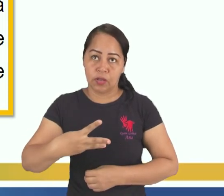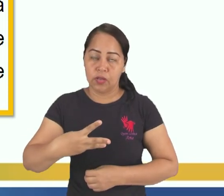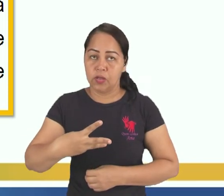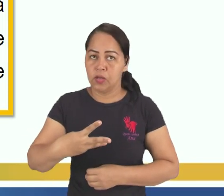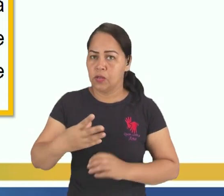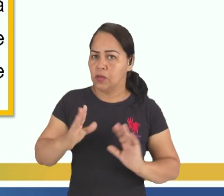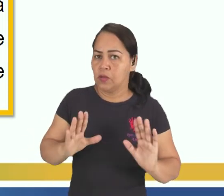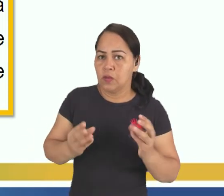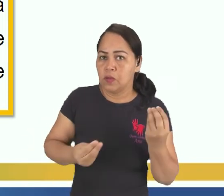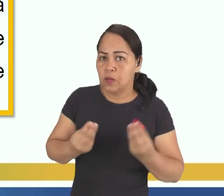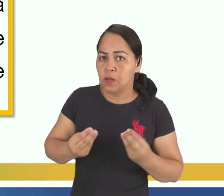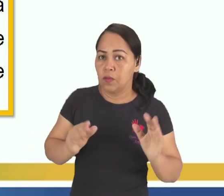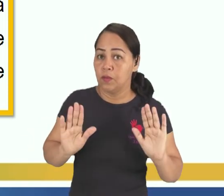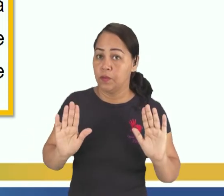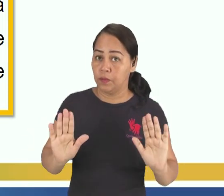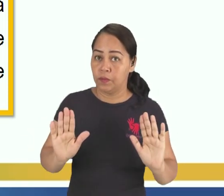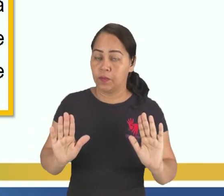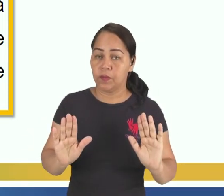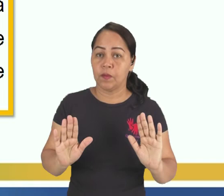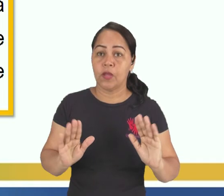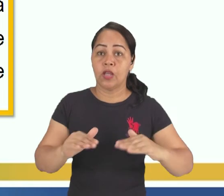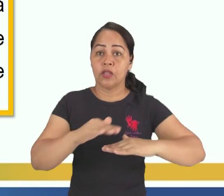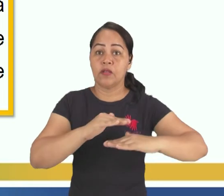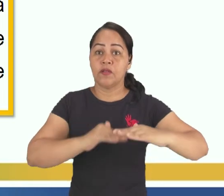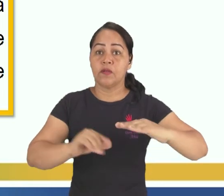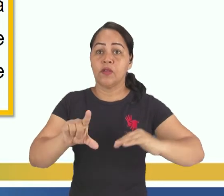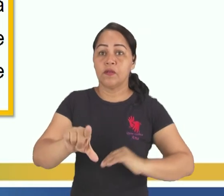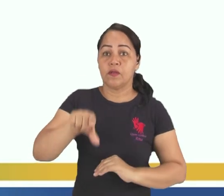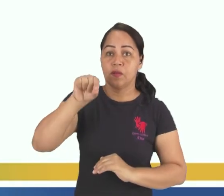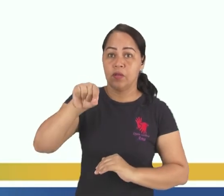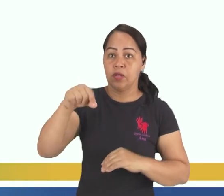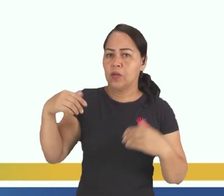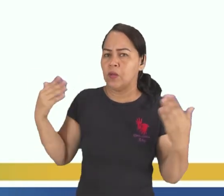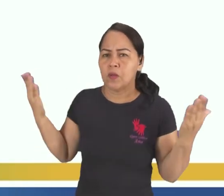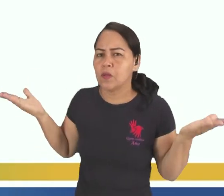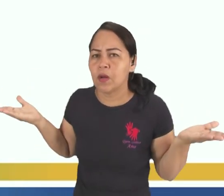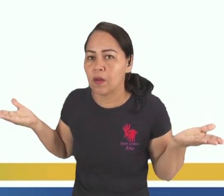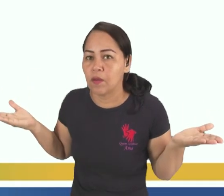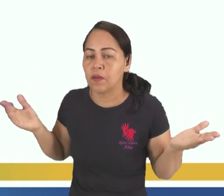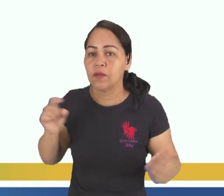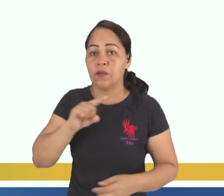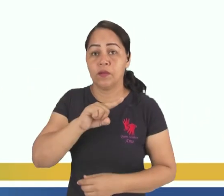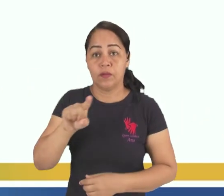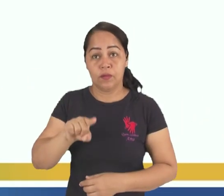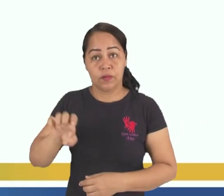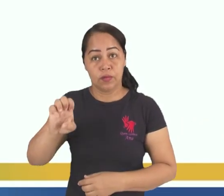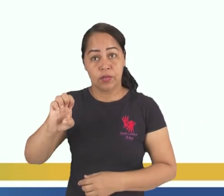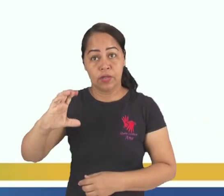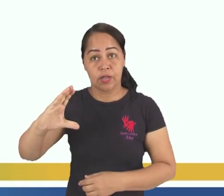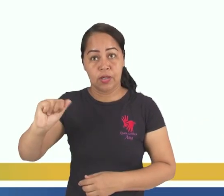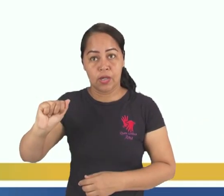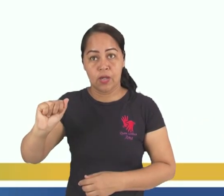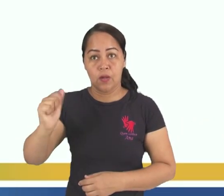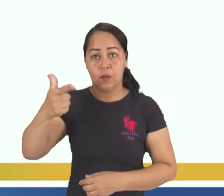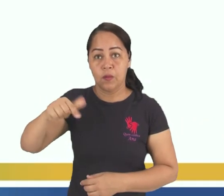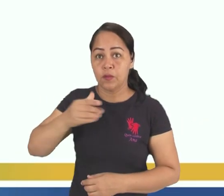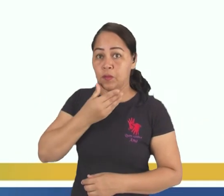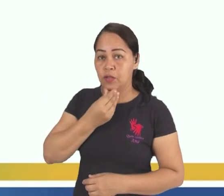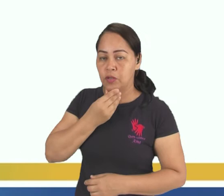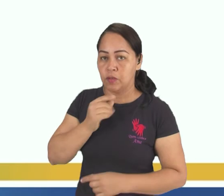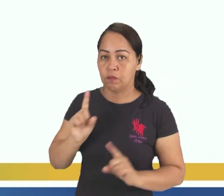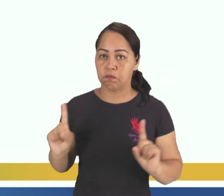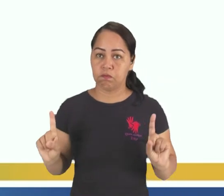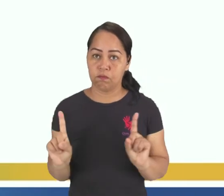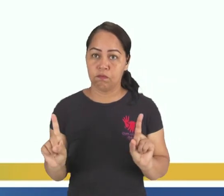essa rodada, qual das frações ele deve escolher? Então vamos lá. Como é que a gente pode ordenar